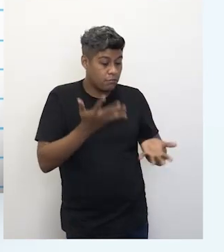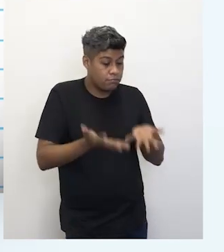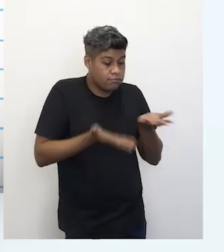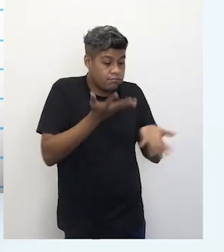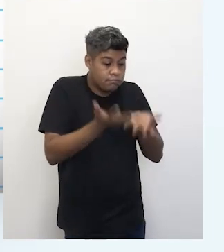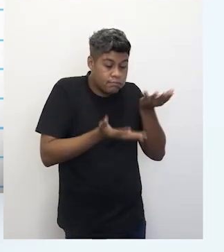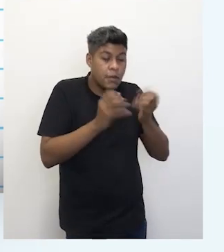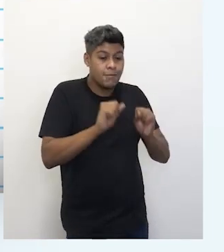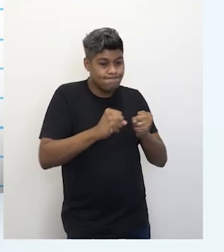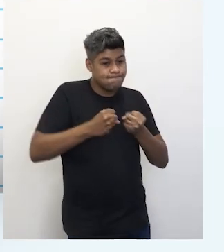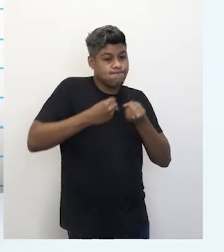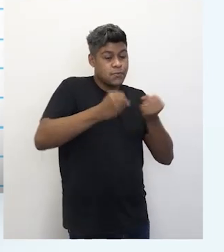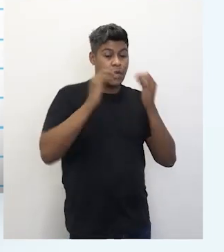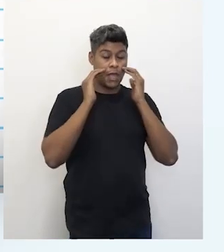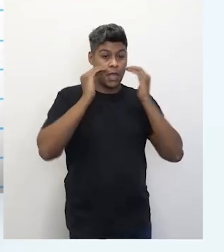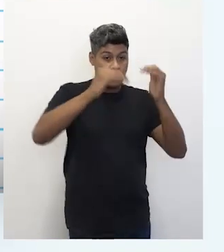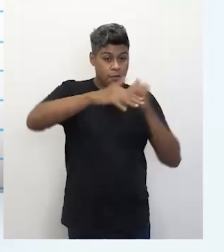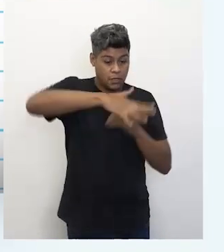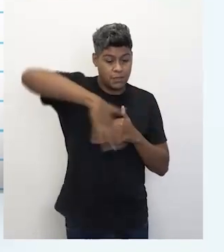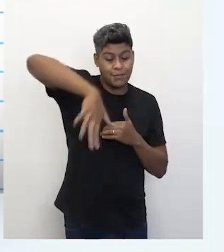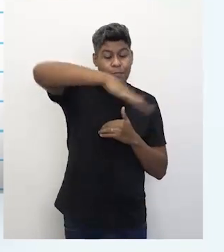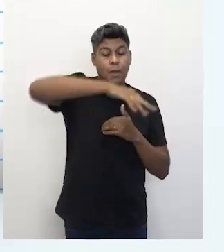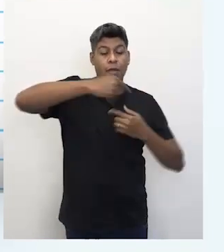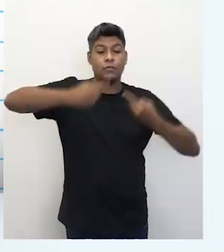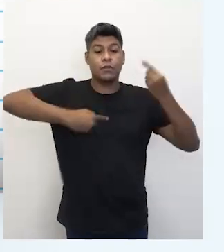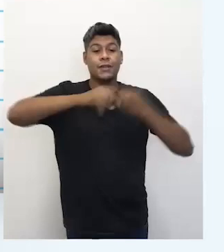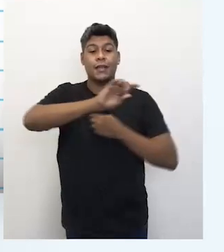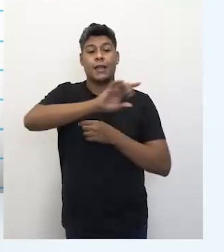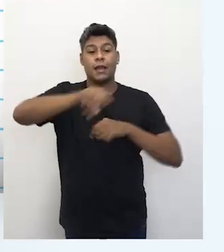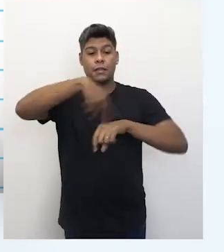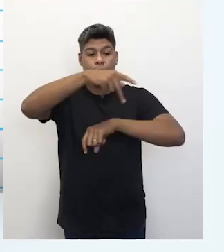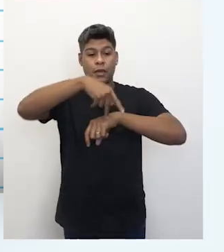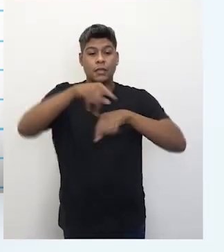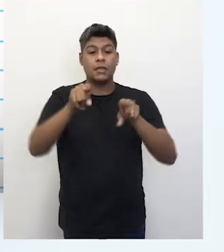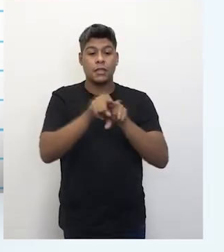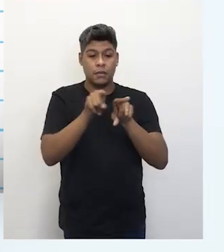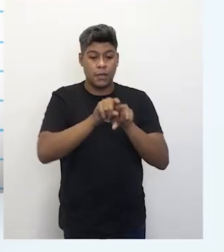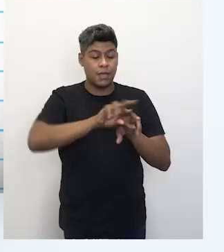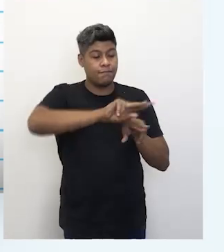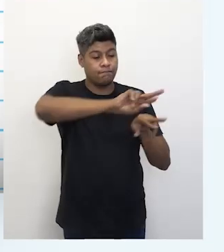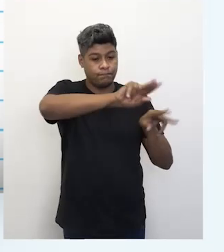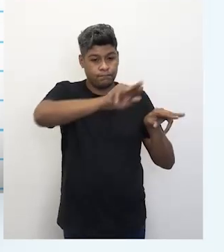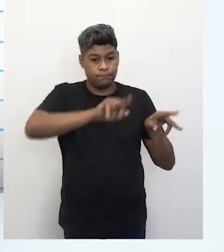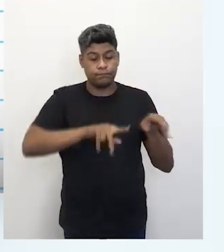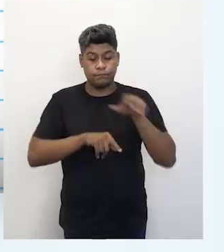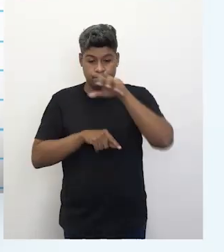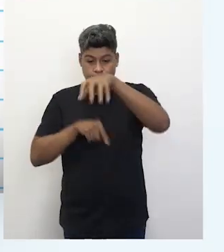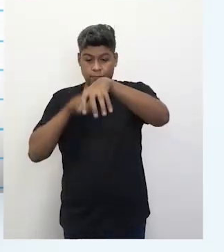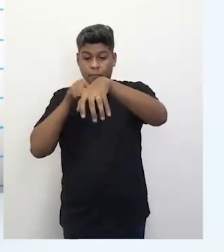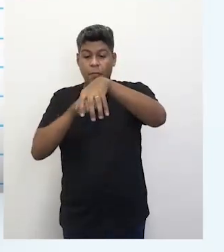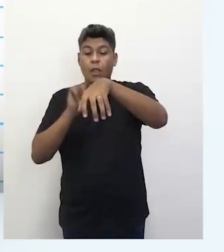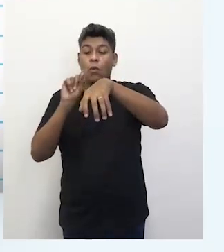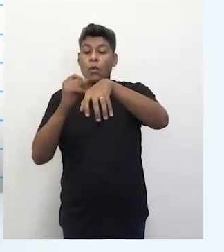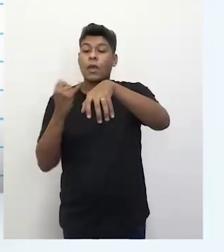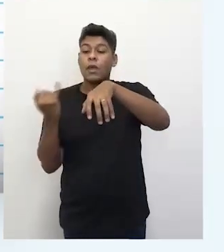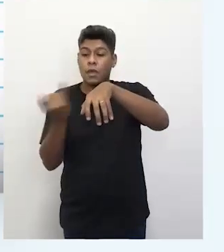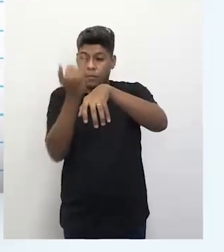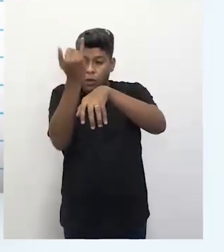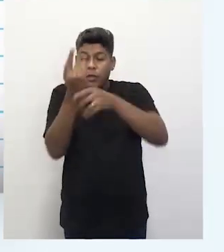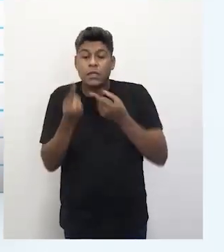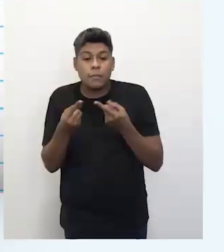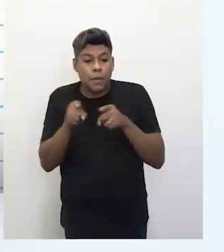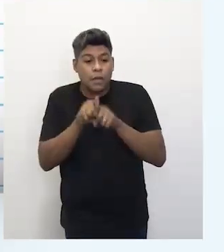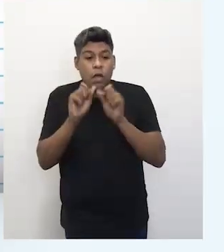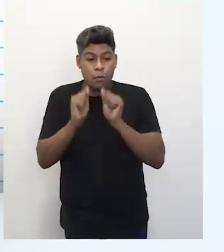de esforços o link o respeita o espaço político de cada país e as suas particularidades a segunda ressalta importância da